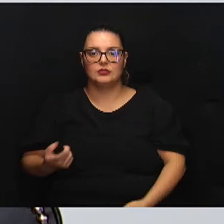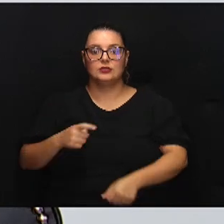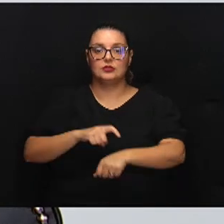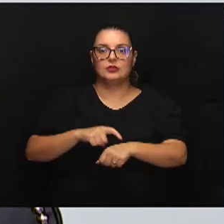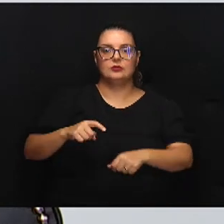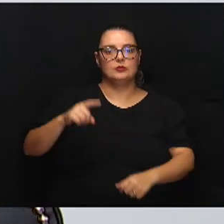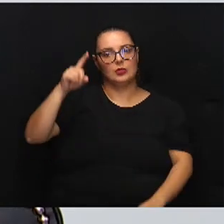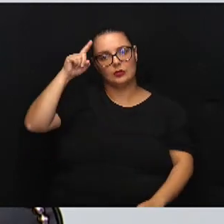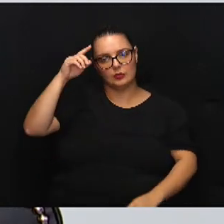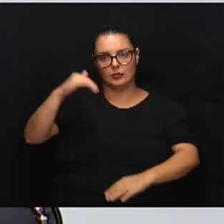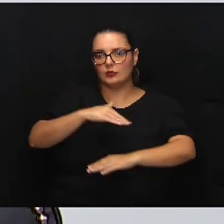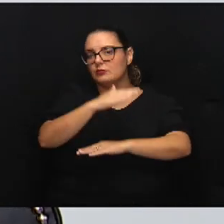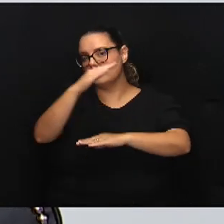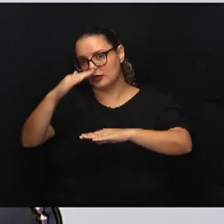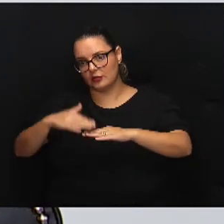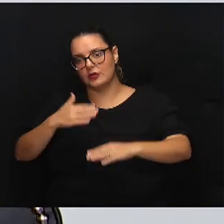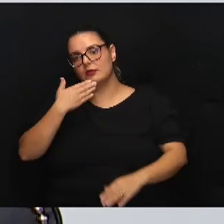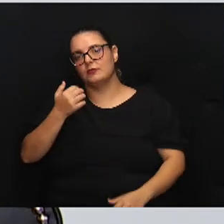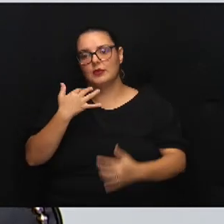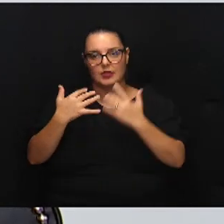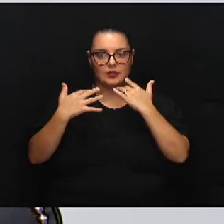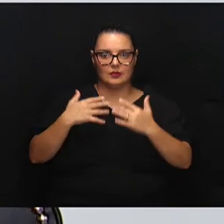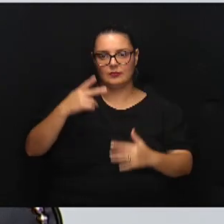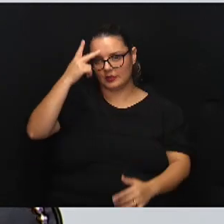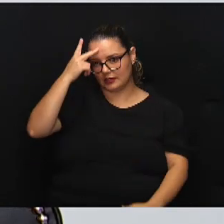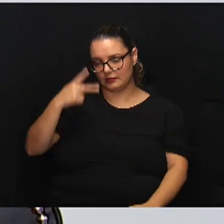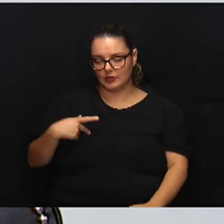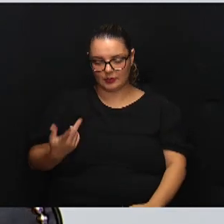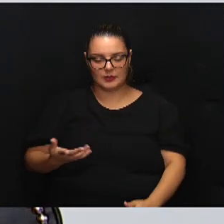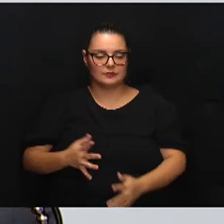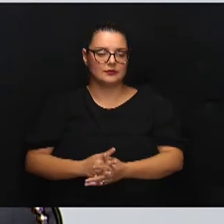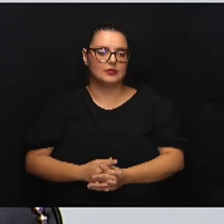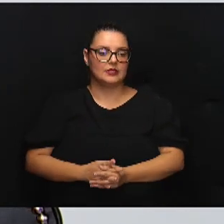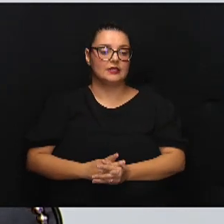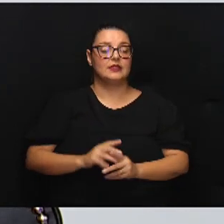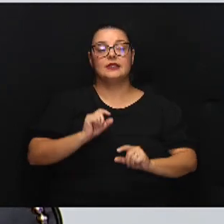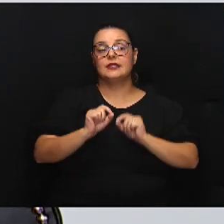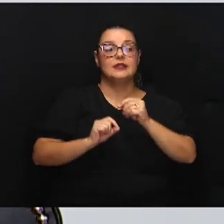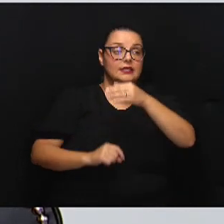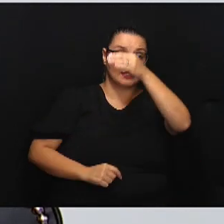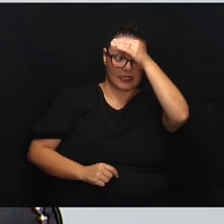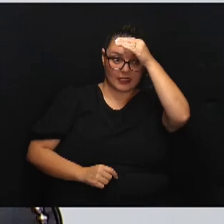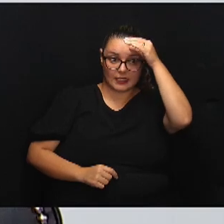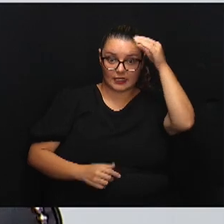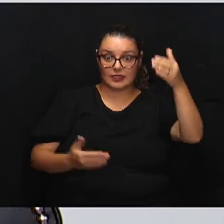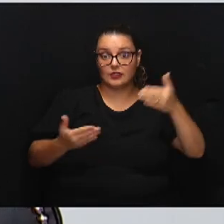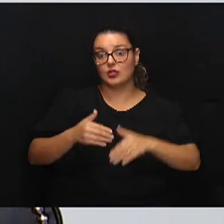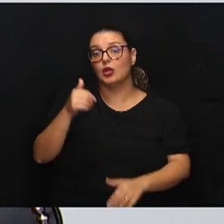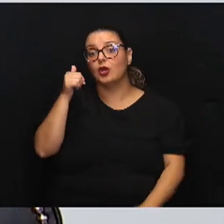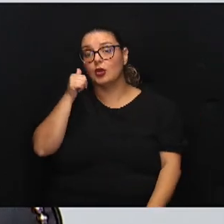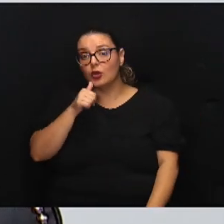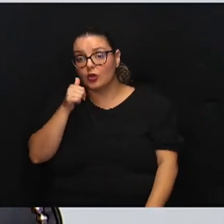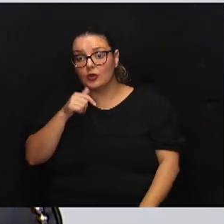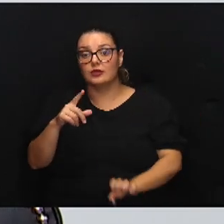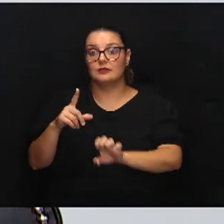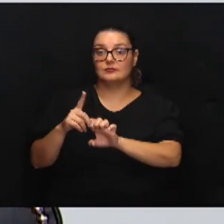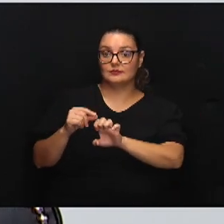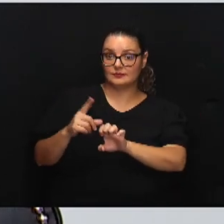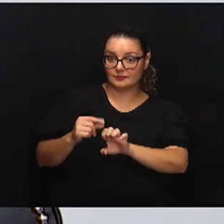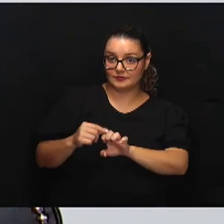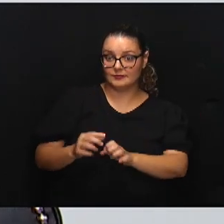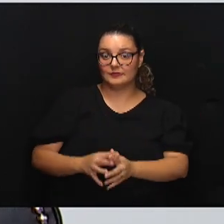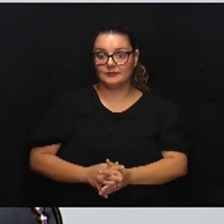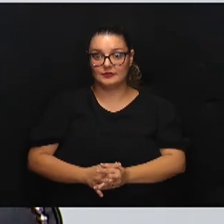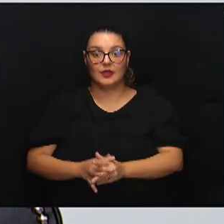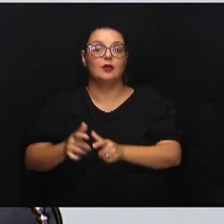dia inteiro e com as melhores cores para elas. Quem são as suas clientes hoje? Mulheres empreendedoras,